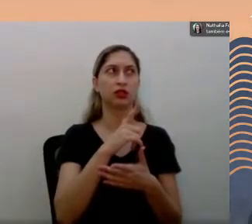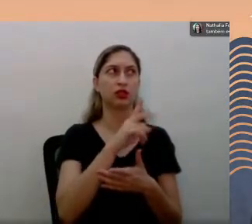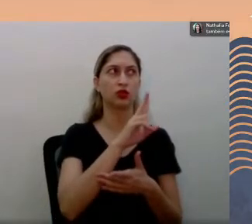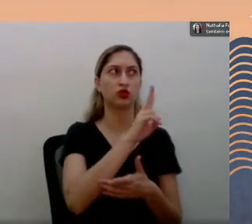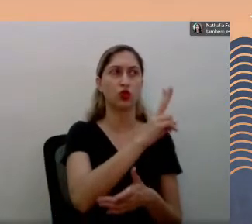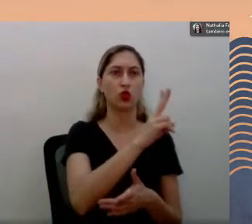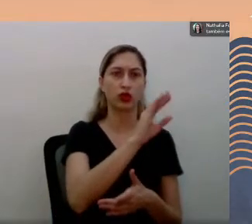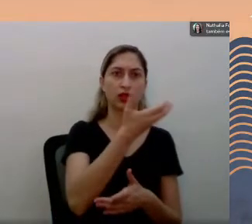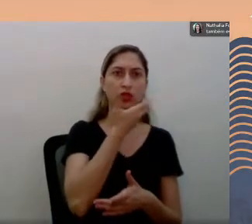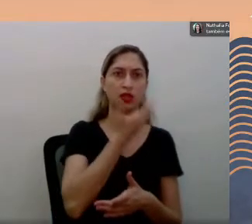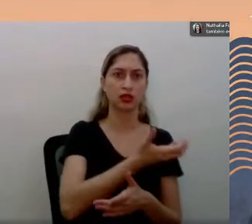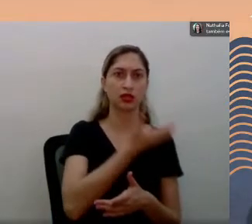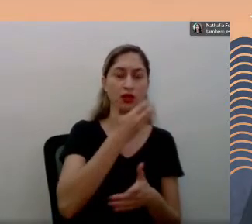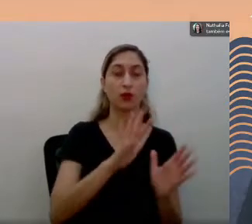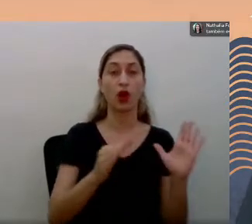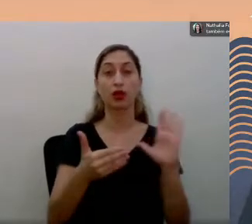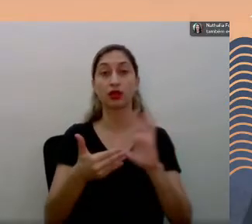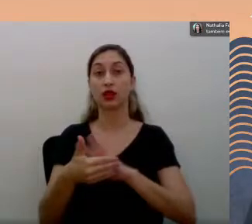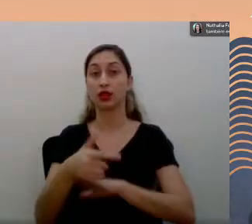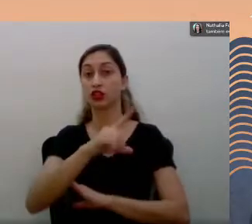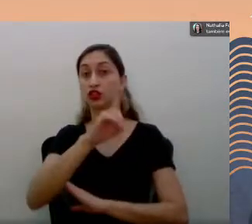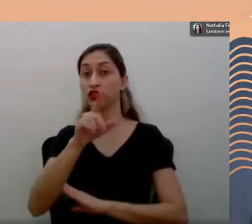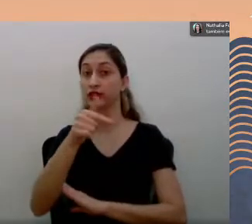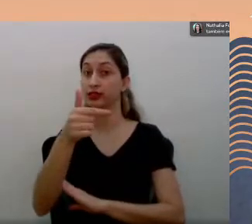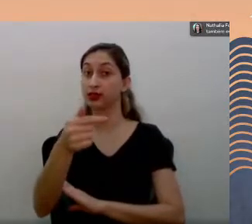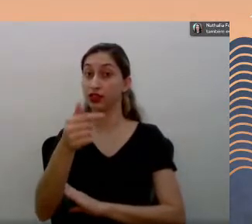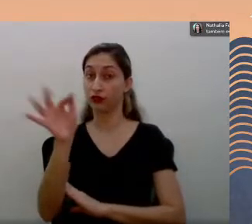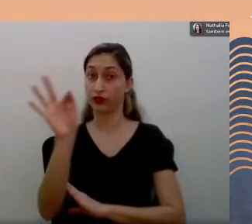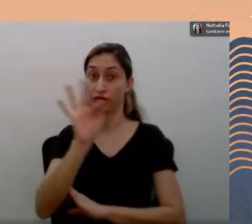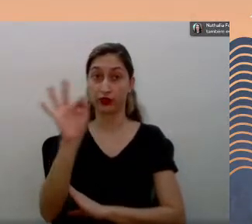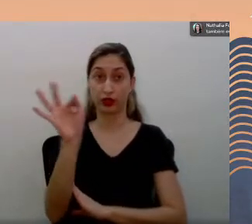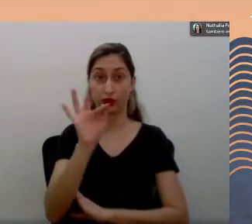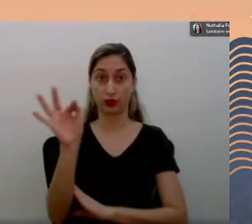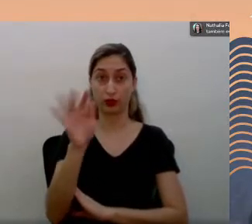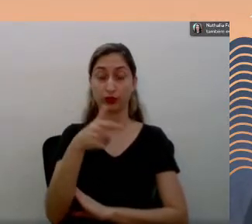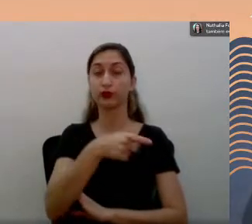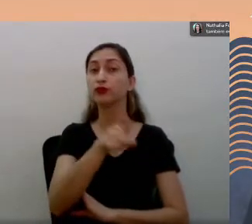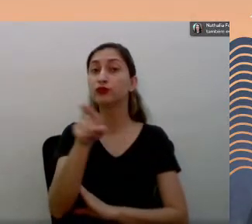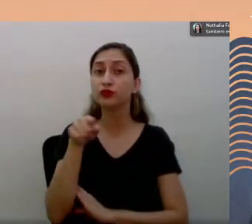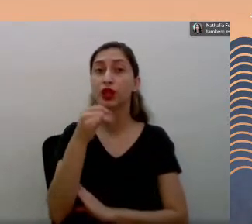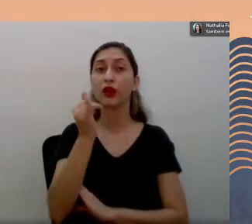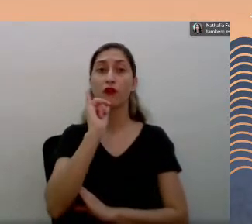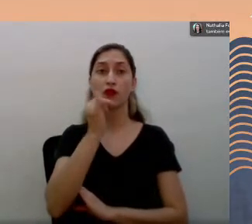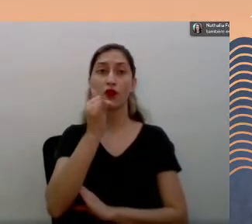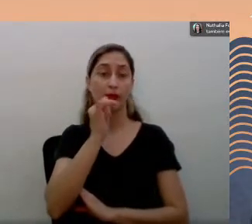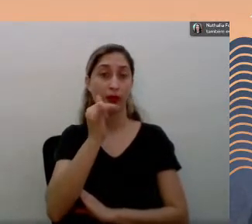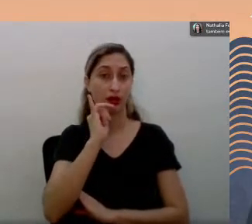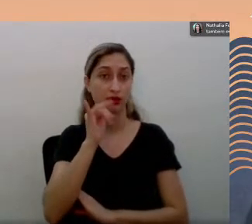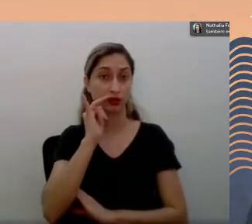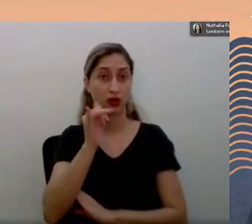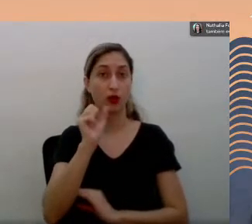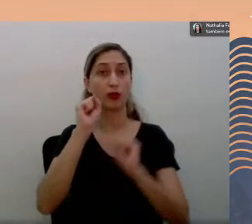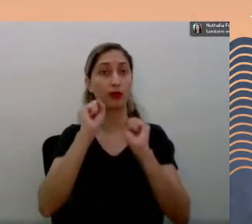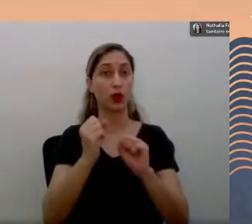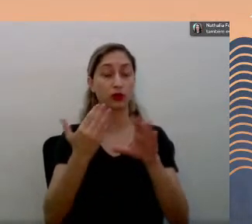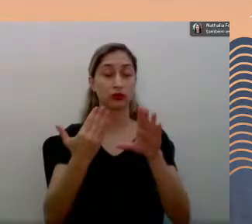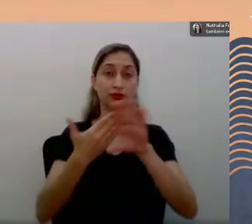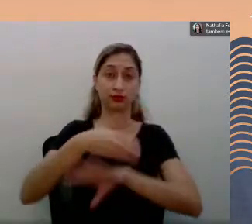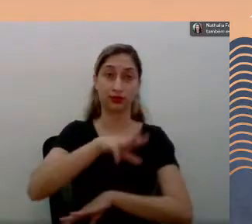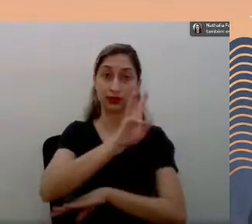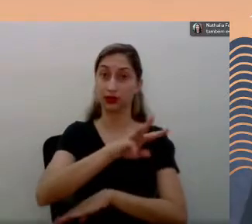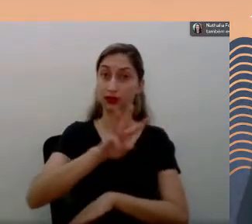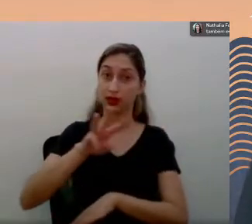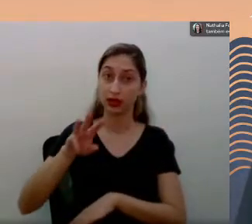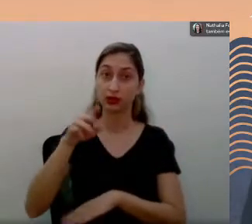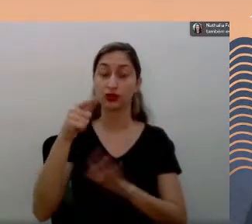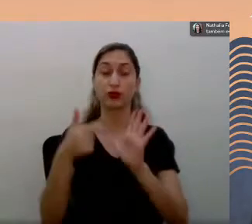dois de Dezembro ele vai até dia sete de Fevereiro as informações que vocês precisam da moça elas podem ser encontradas no site para